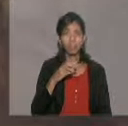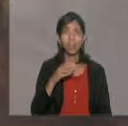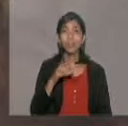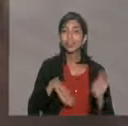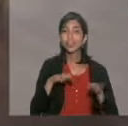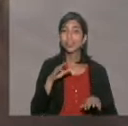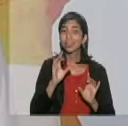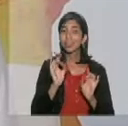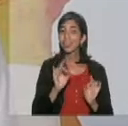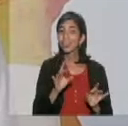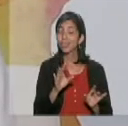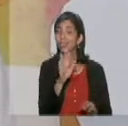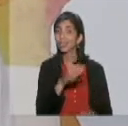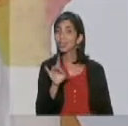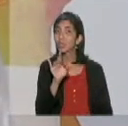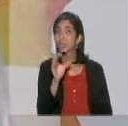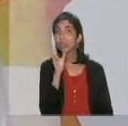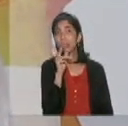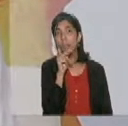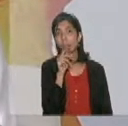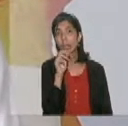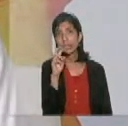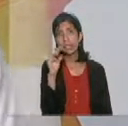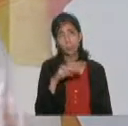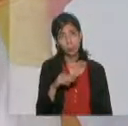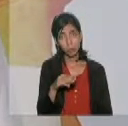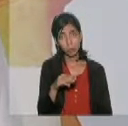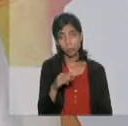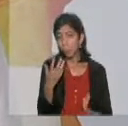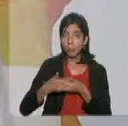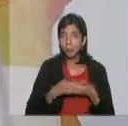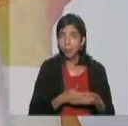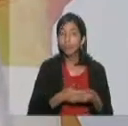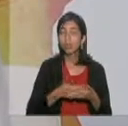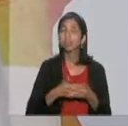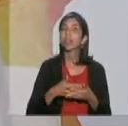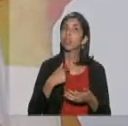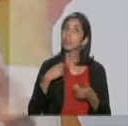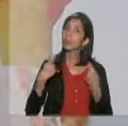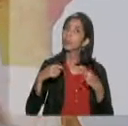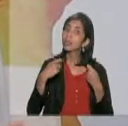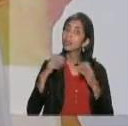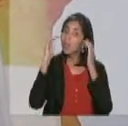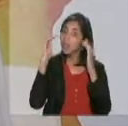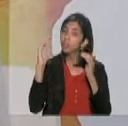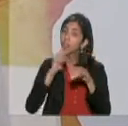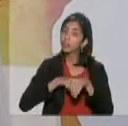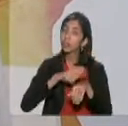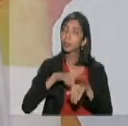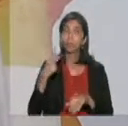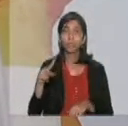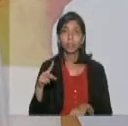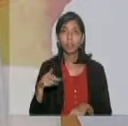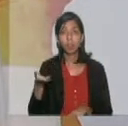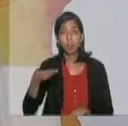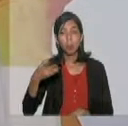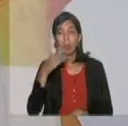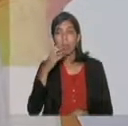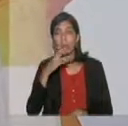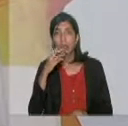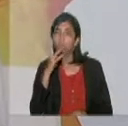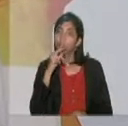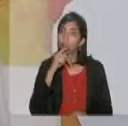para dar uma liga, transforma num croquete e assa. E aí a criança já consegue pegar aquele bolo de arroz e feijão e levar na boca.